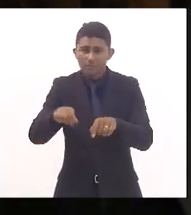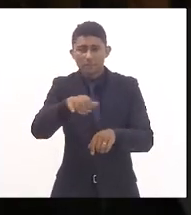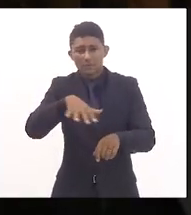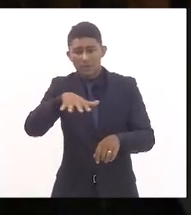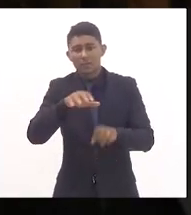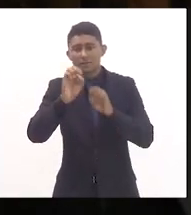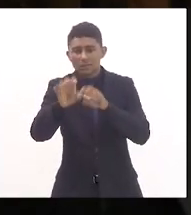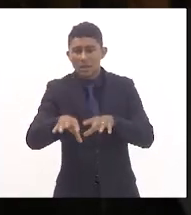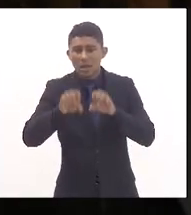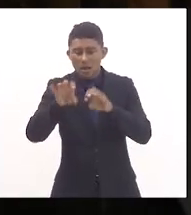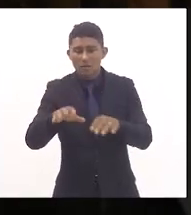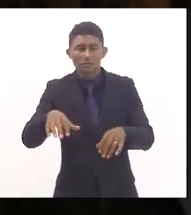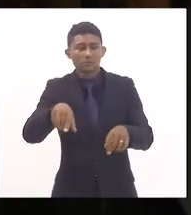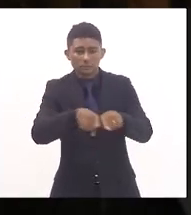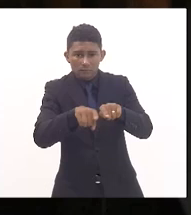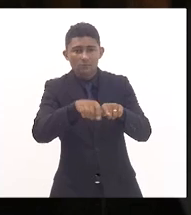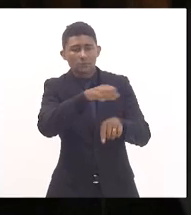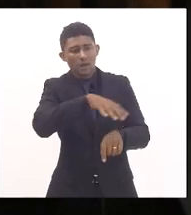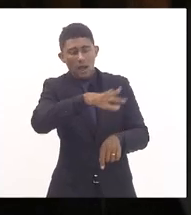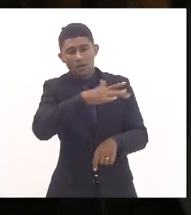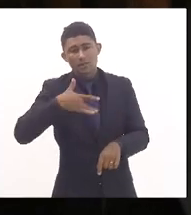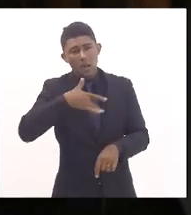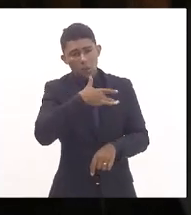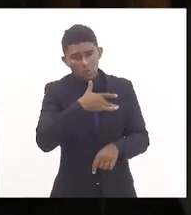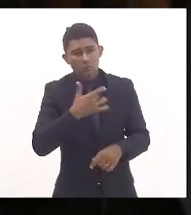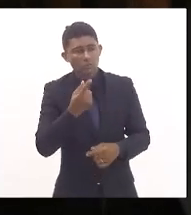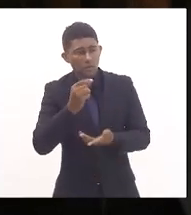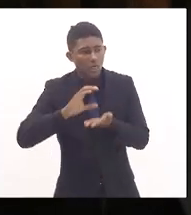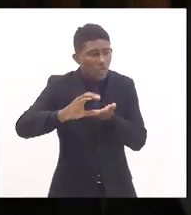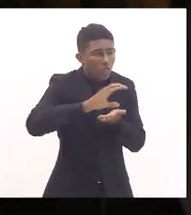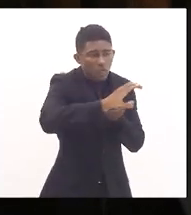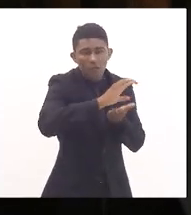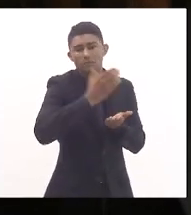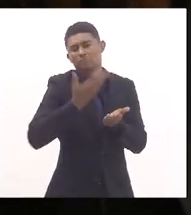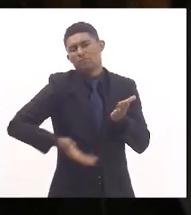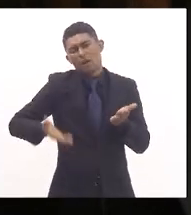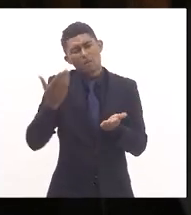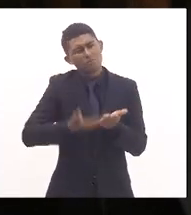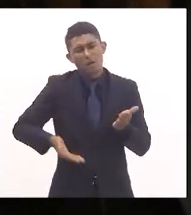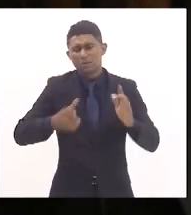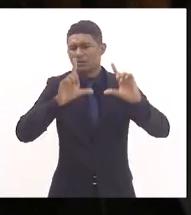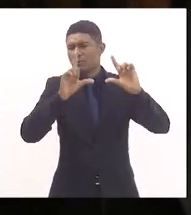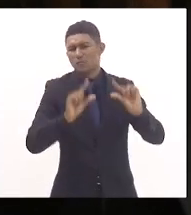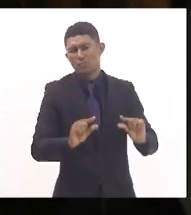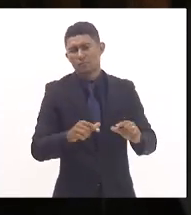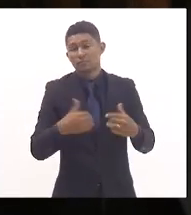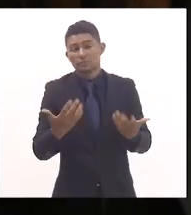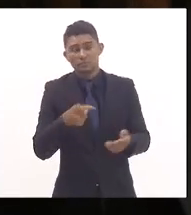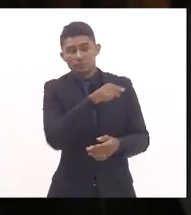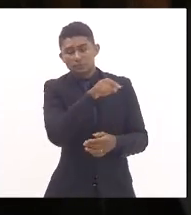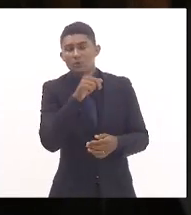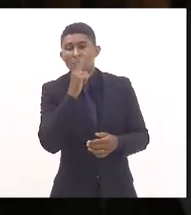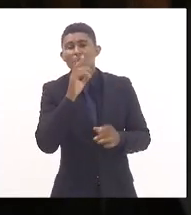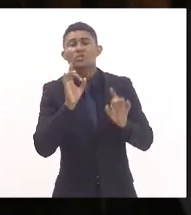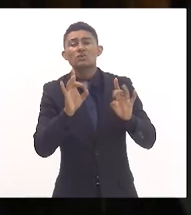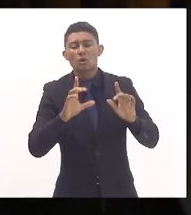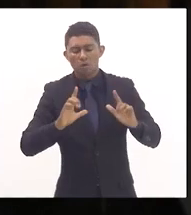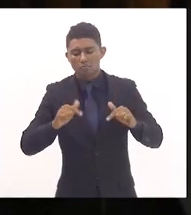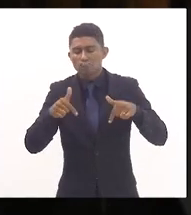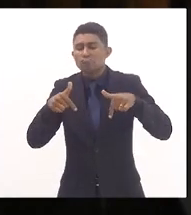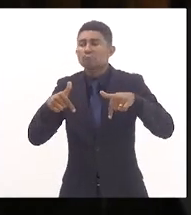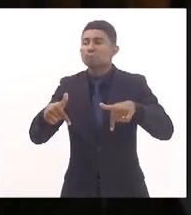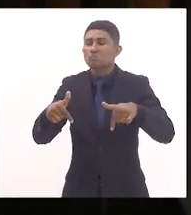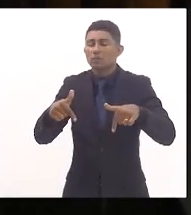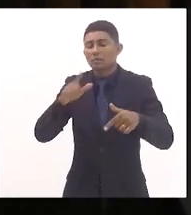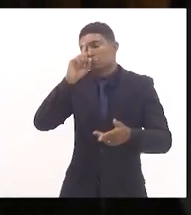outras questões então é muito mais uma atitude política mas que pode